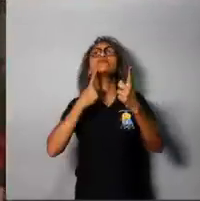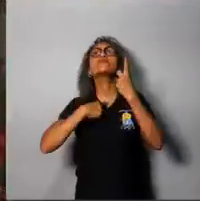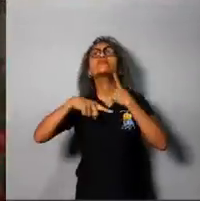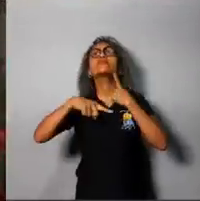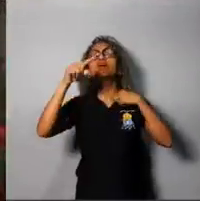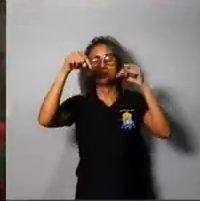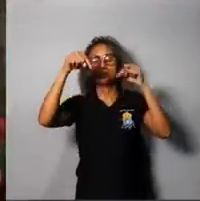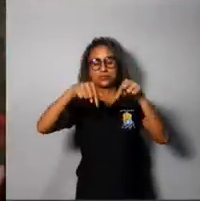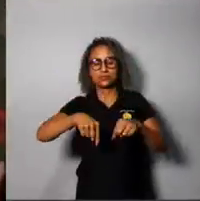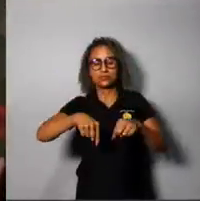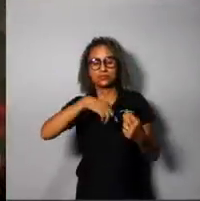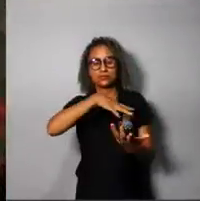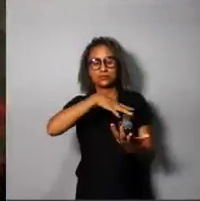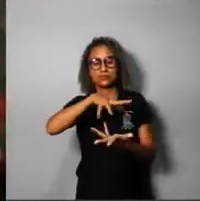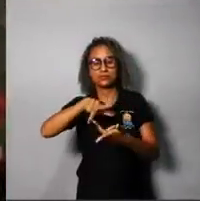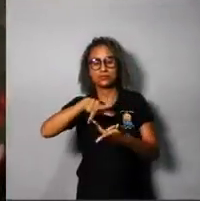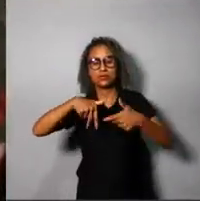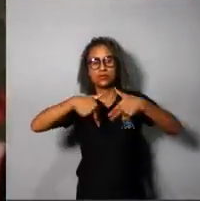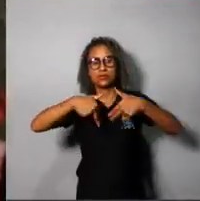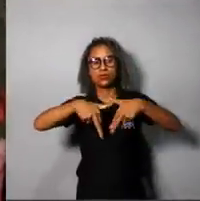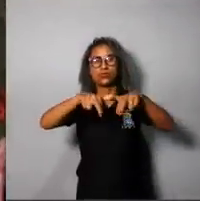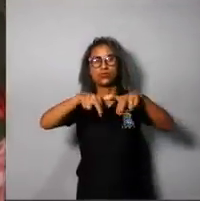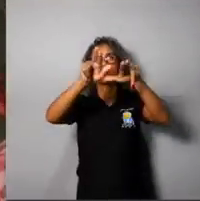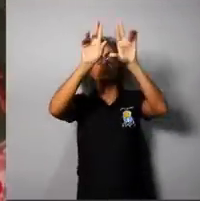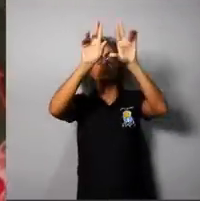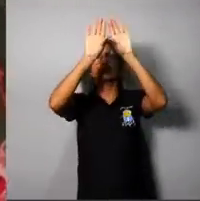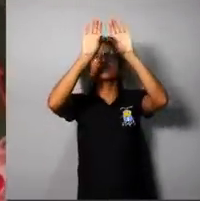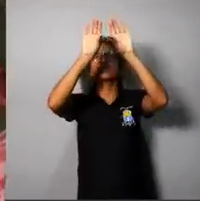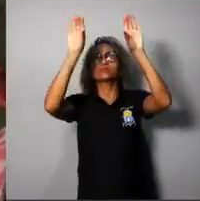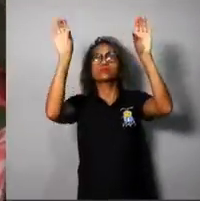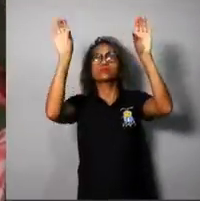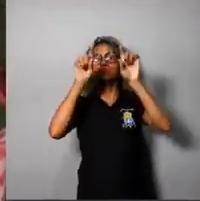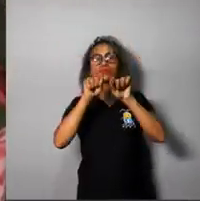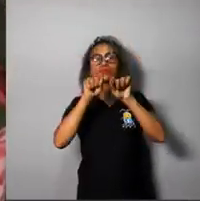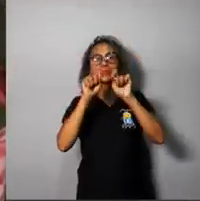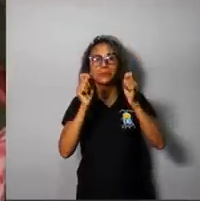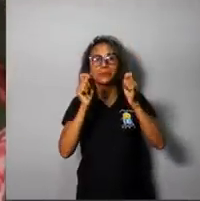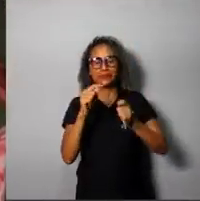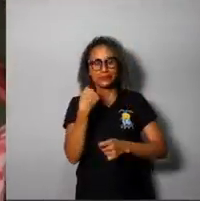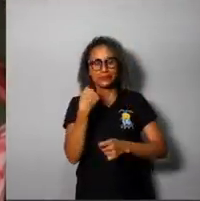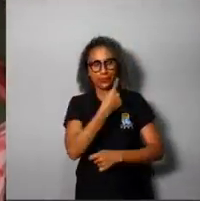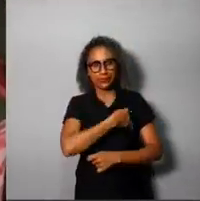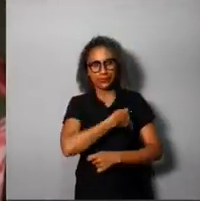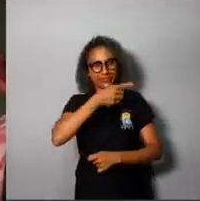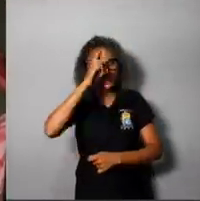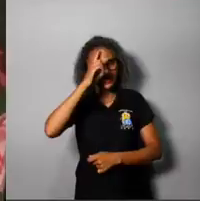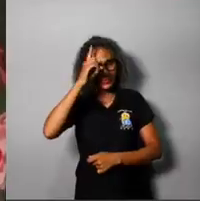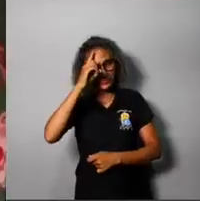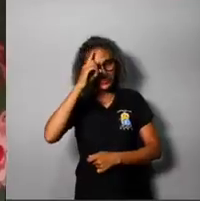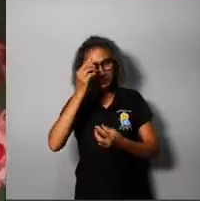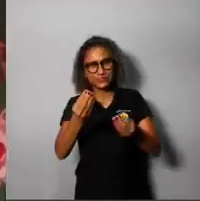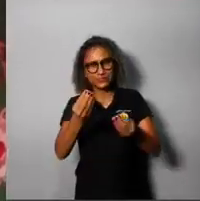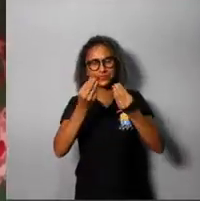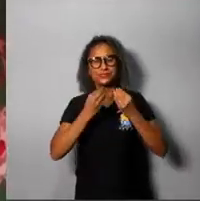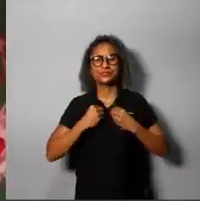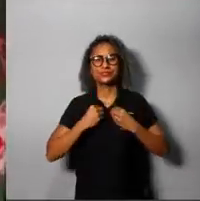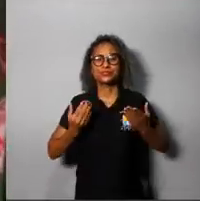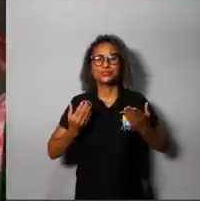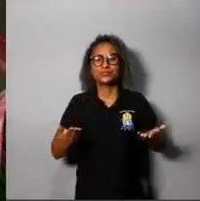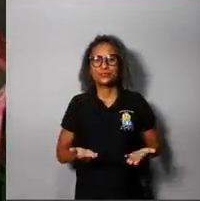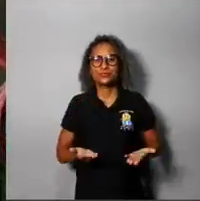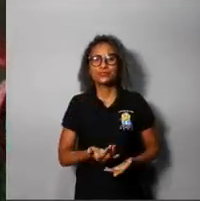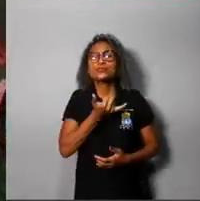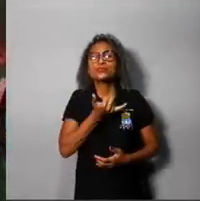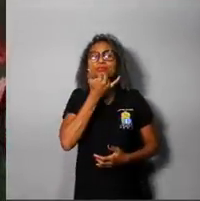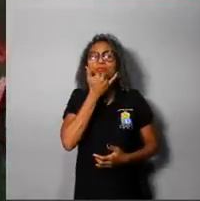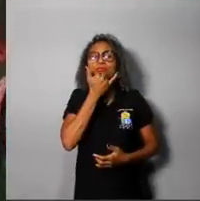na terra como no céu. O pão nosso de cada dia nos dai hoje. Perdoai as